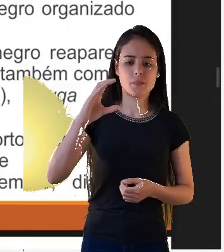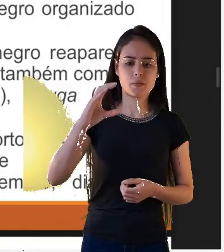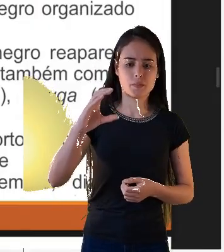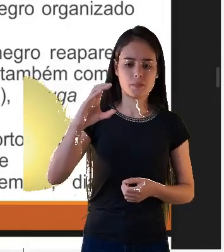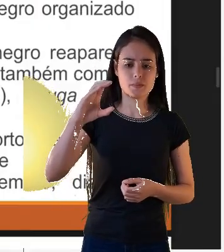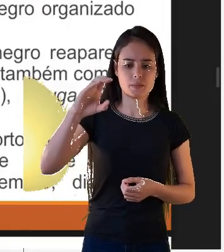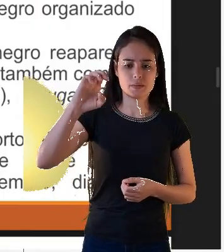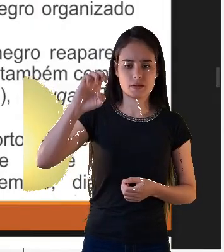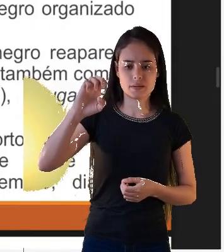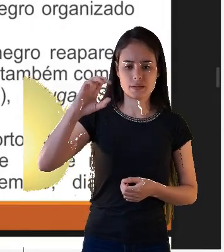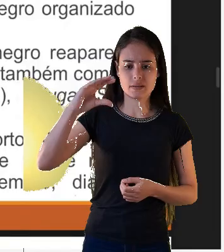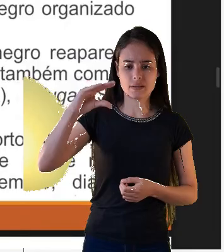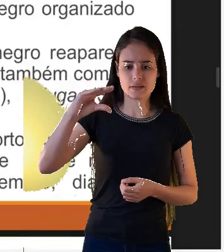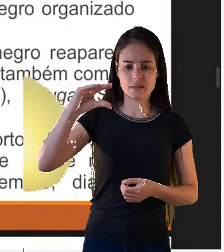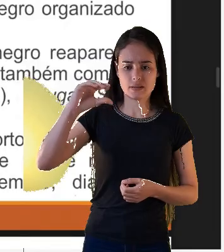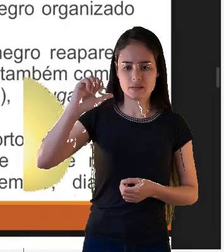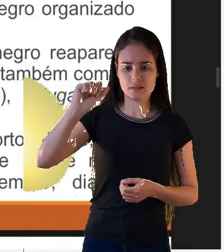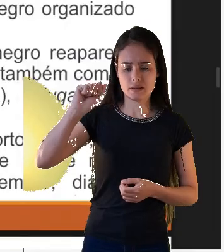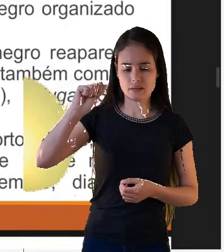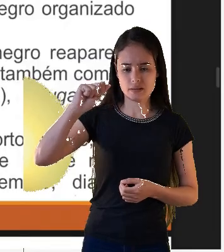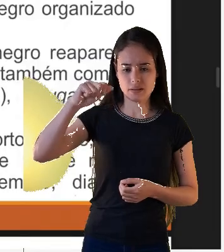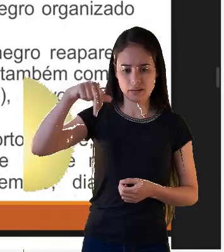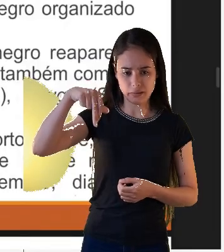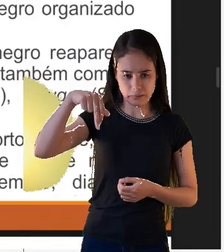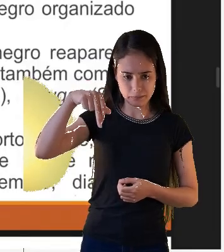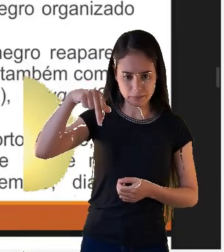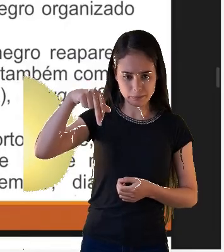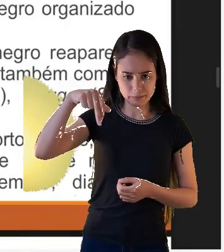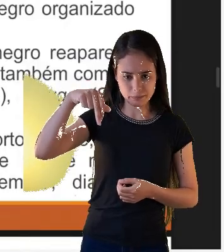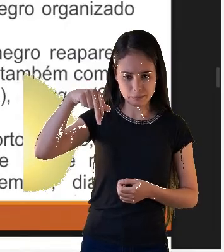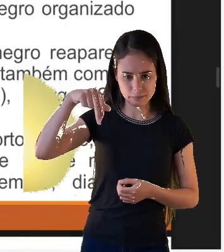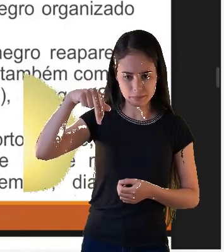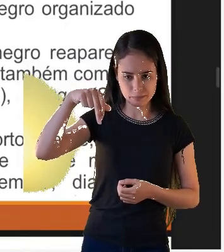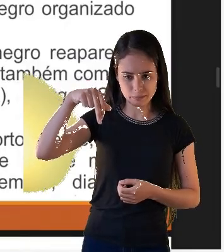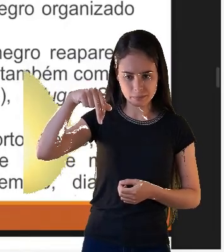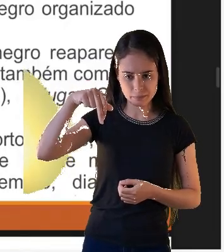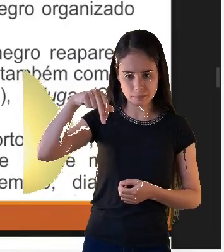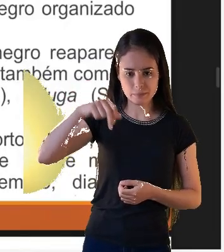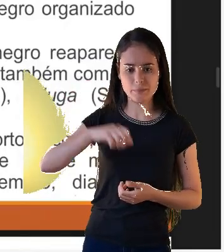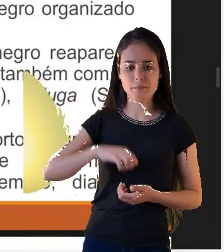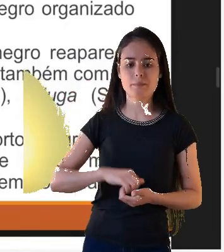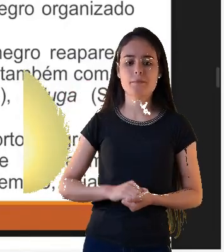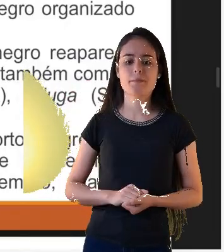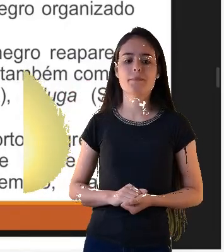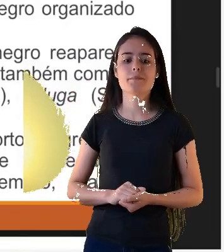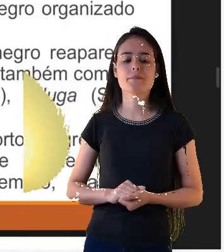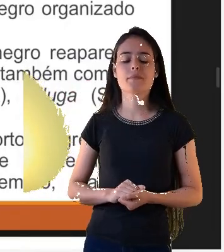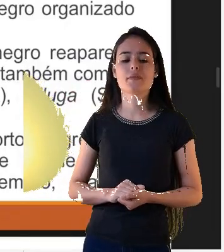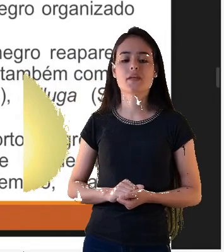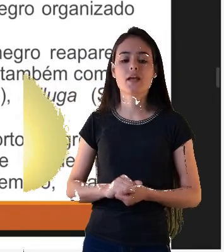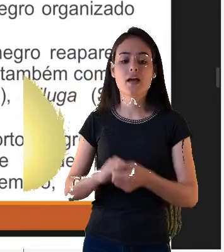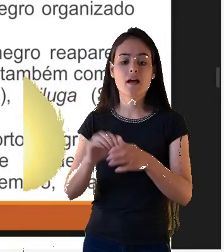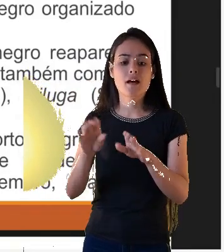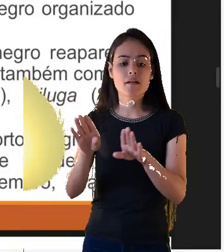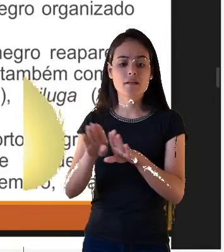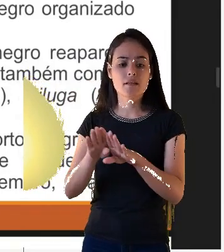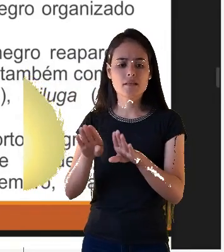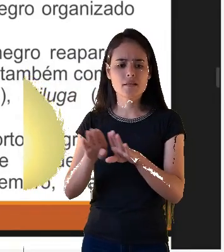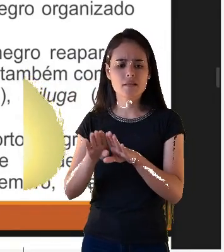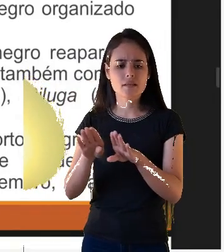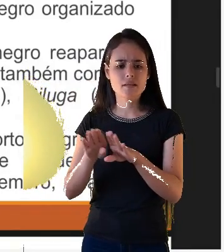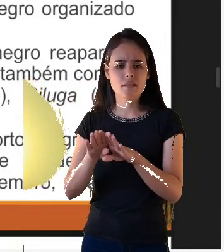tá? Primeiro, a gente teve o Centro de Cultura de Arte Negra, que reapareceu, o